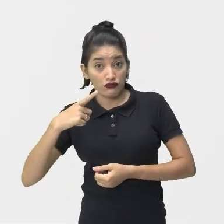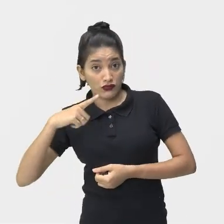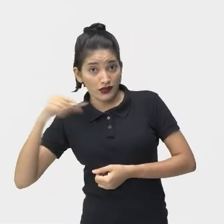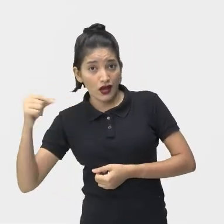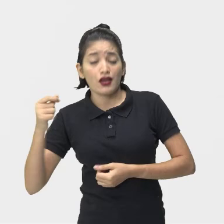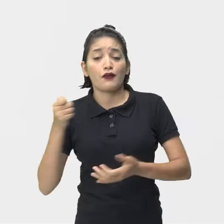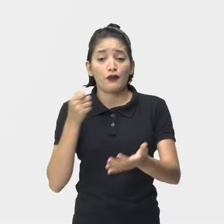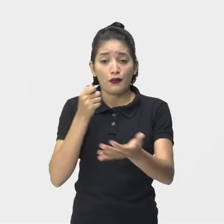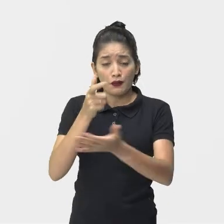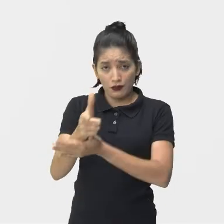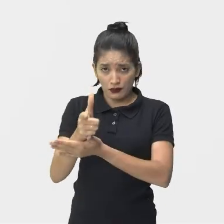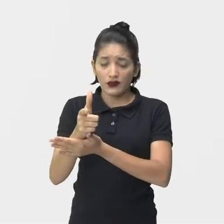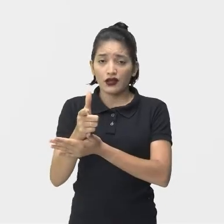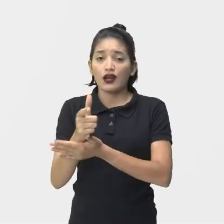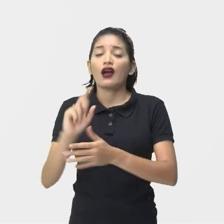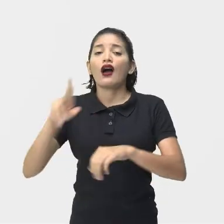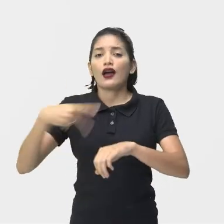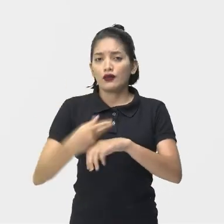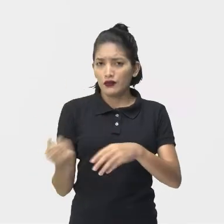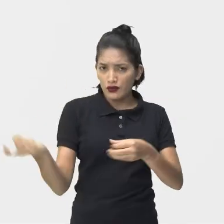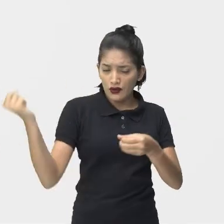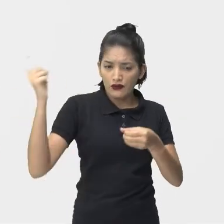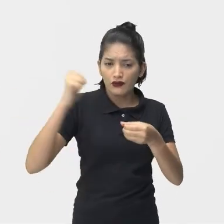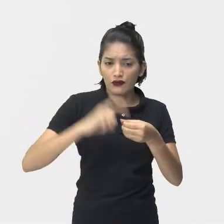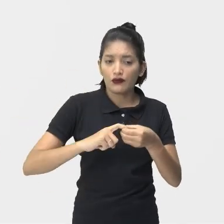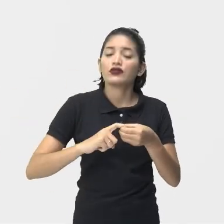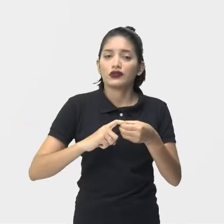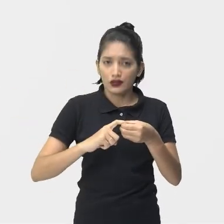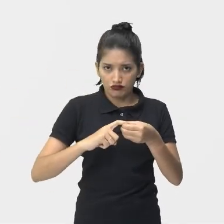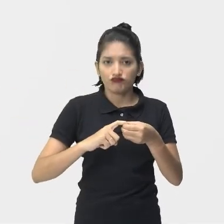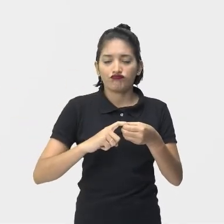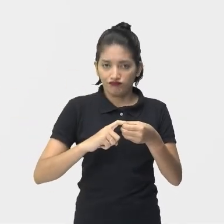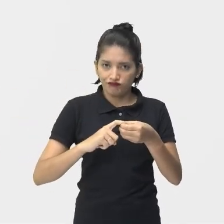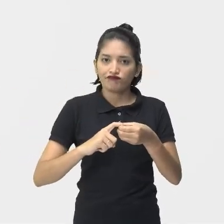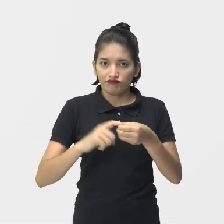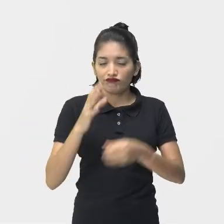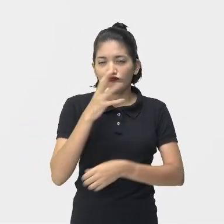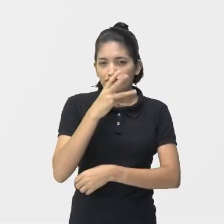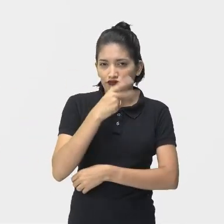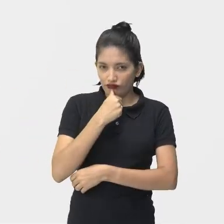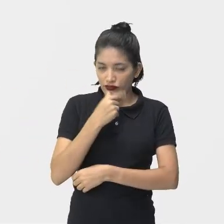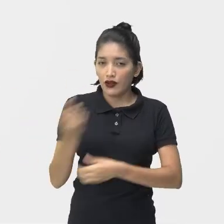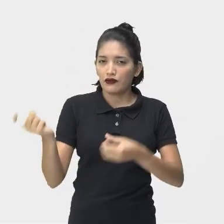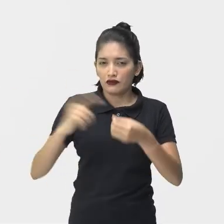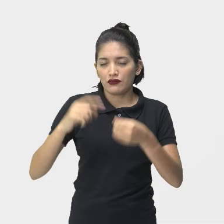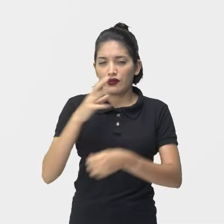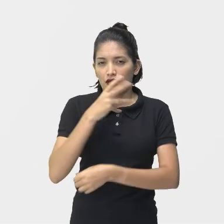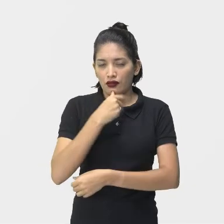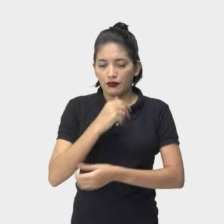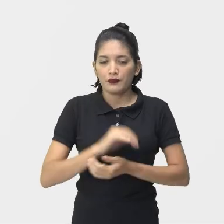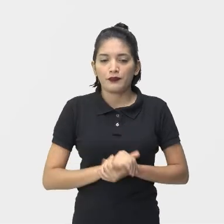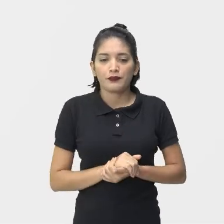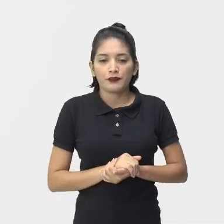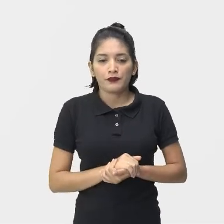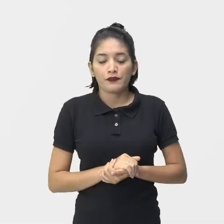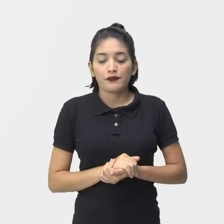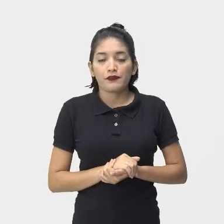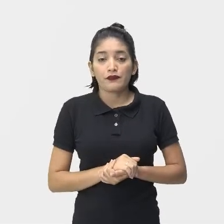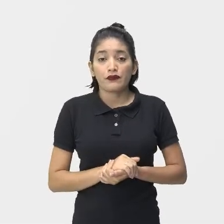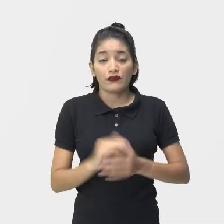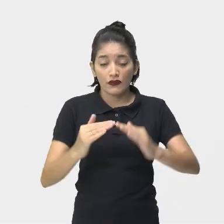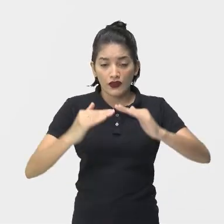de compras e voltarei tarde, né? Virei tarde. Tem o verbo